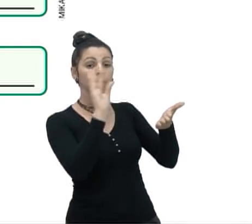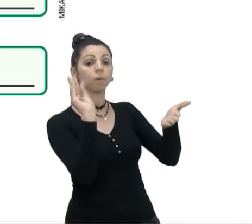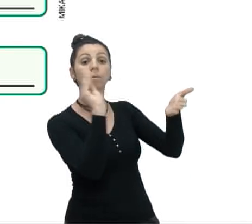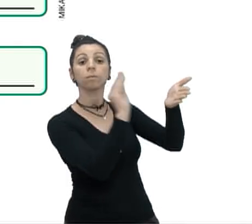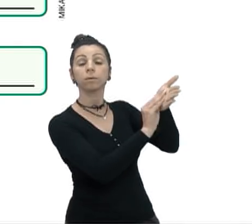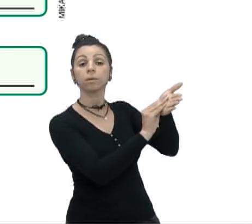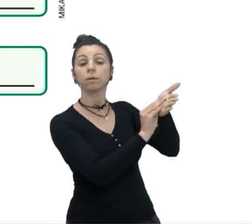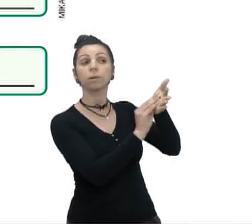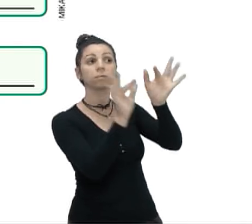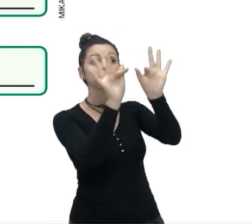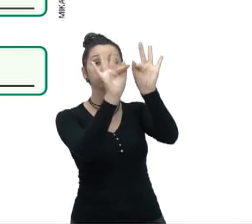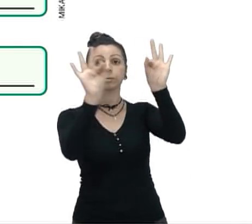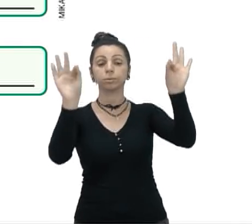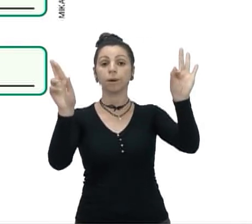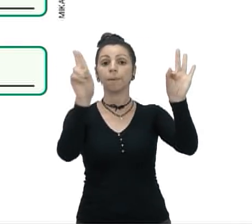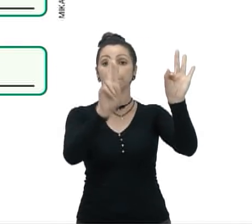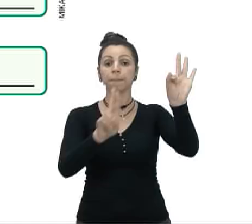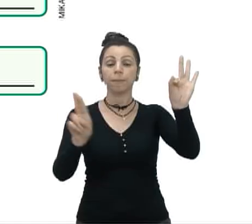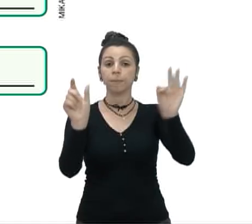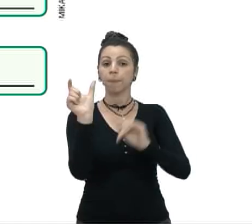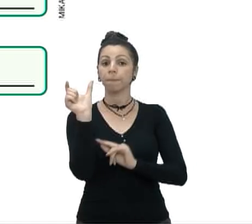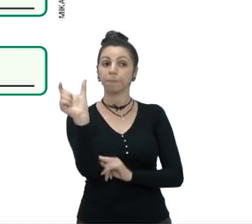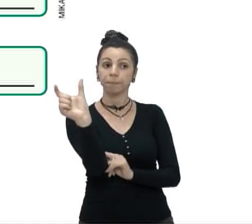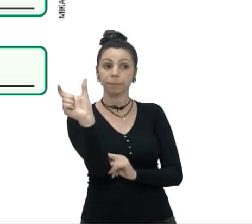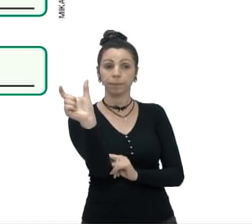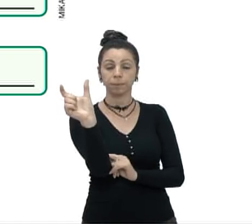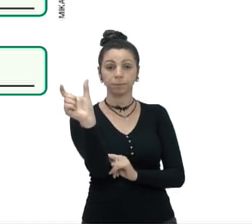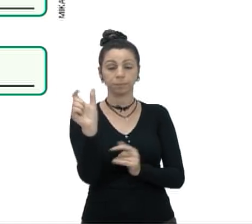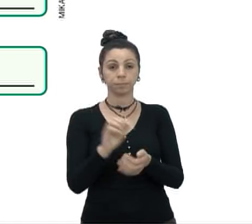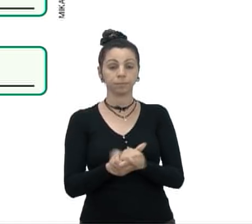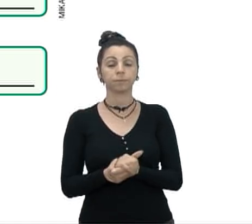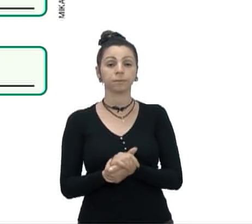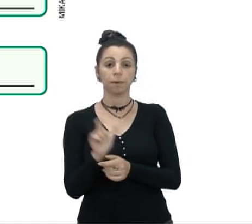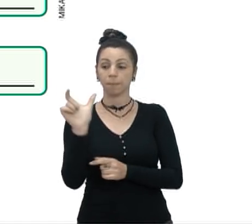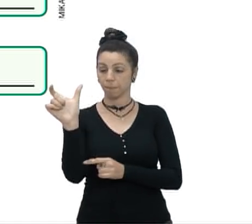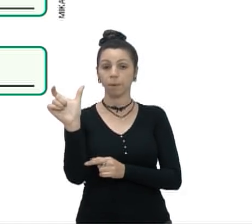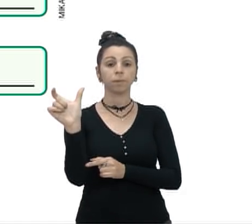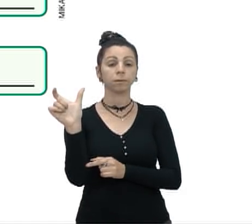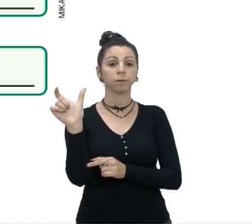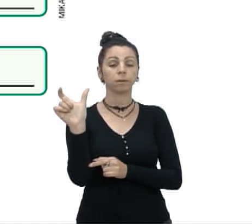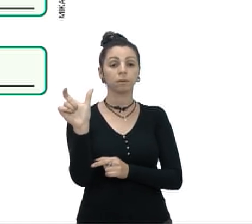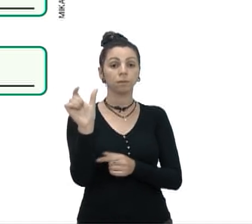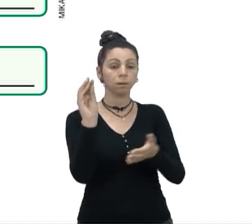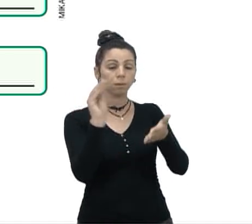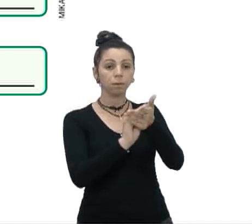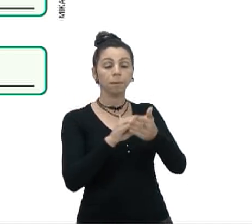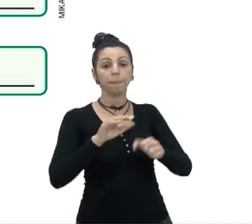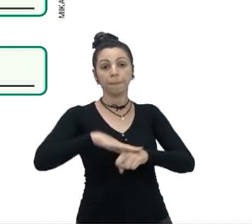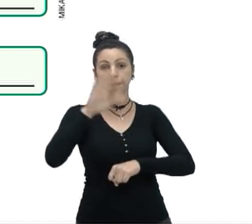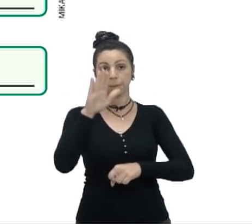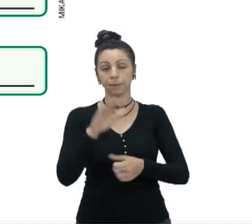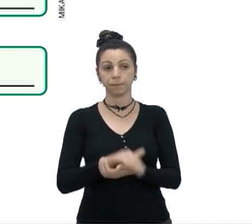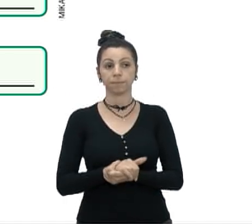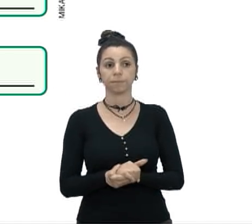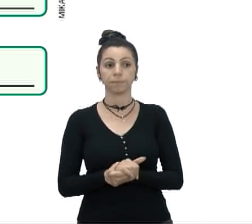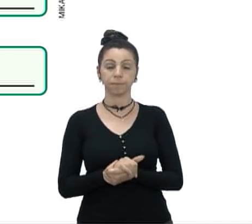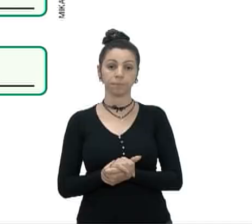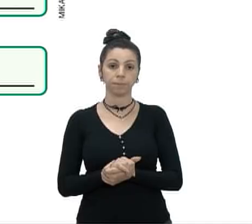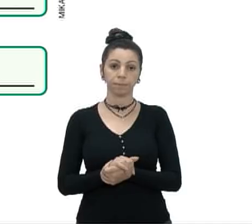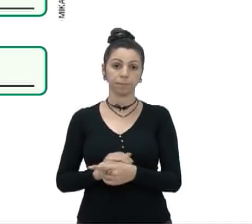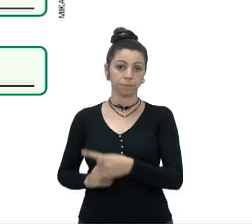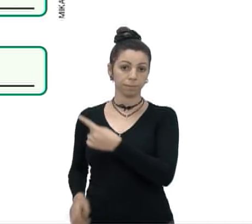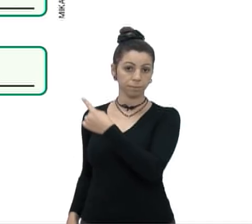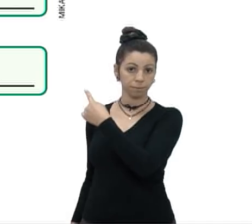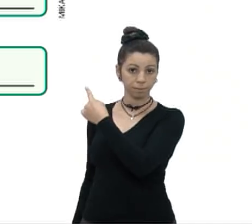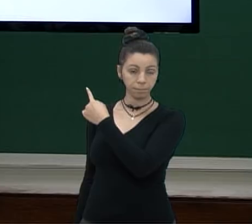palavras abaixo. Uma das palavras pode aparecer mais de uma vez. Então, o que eu trouxe para vocês? Eu trouxe um